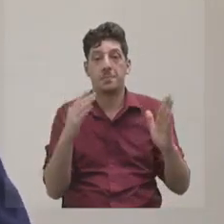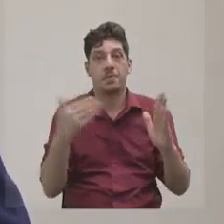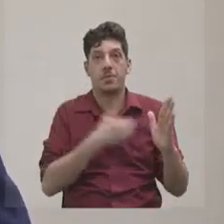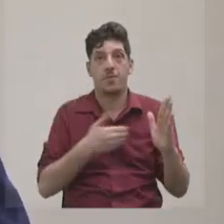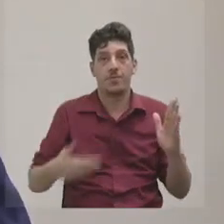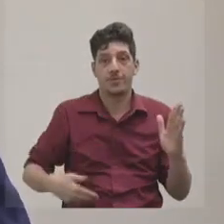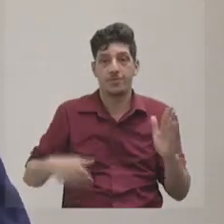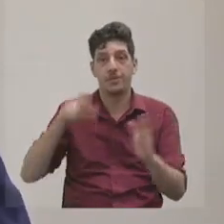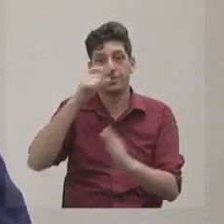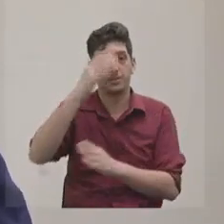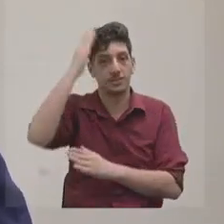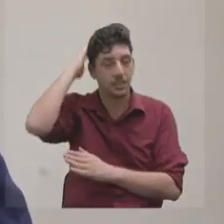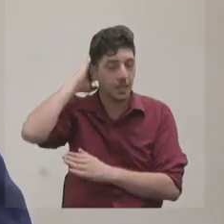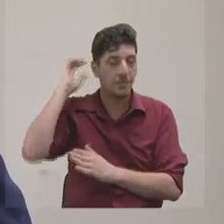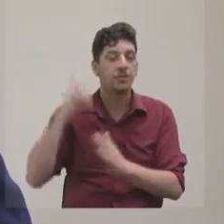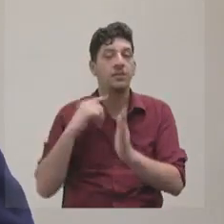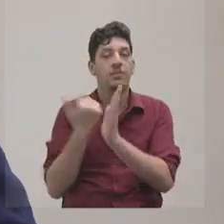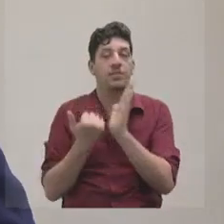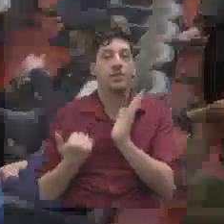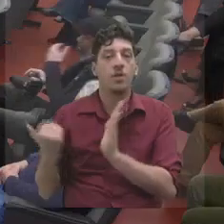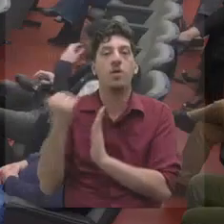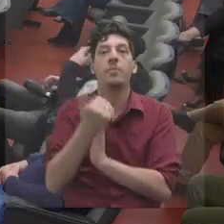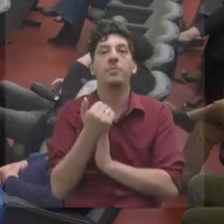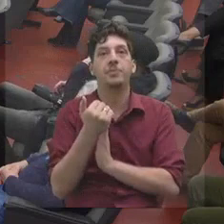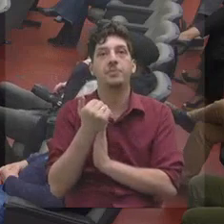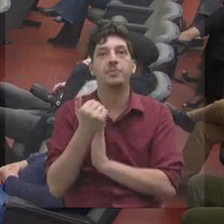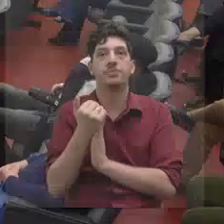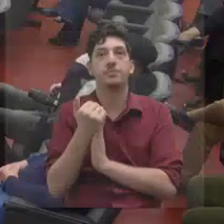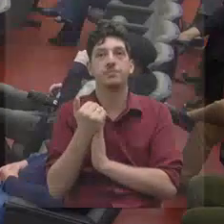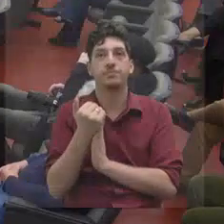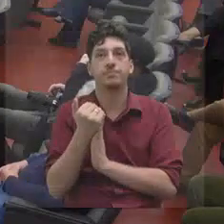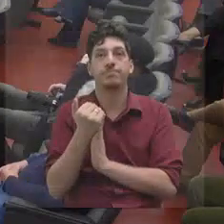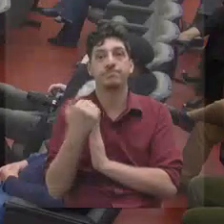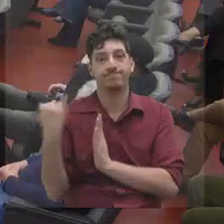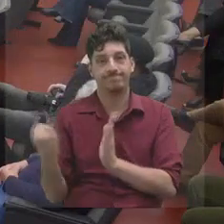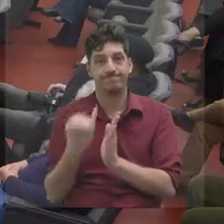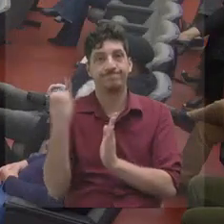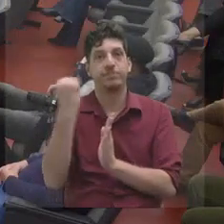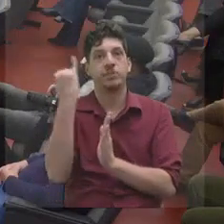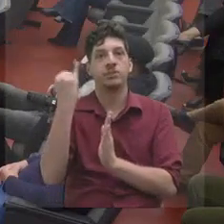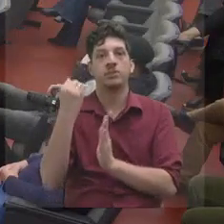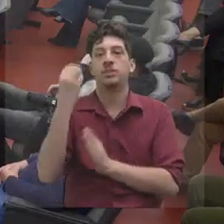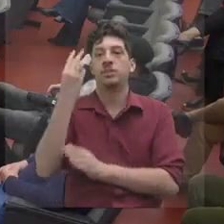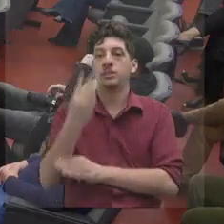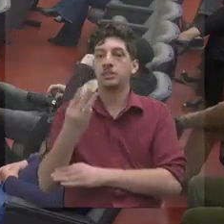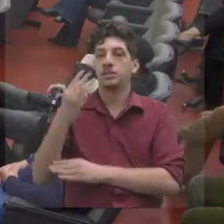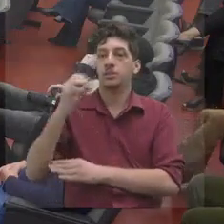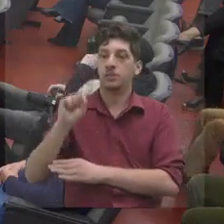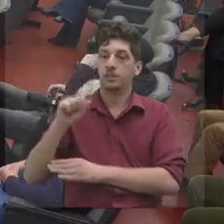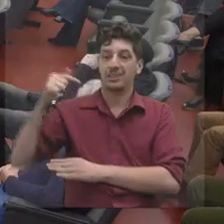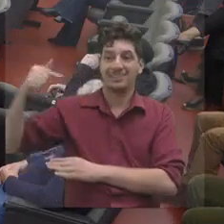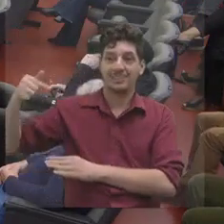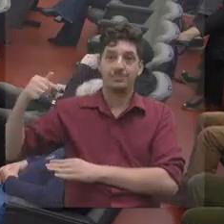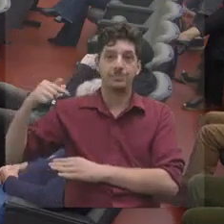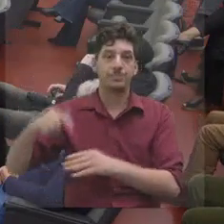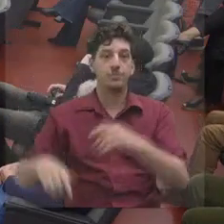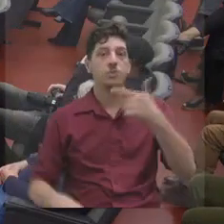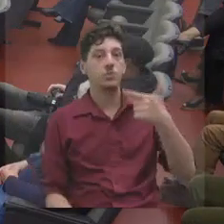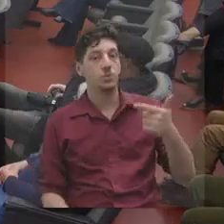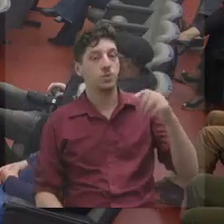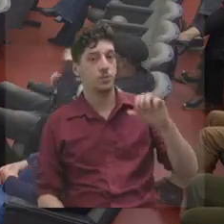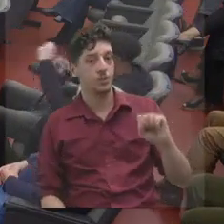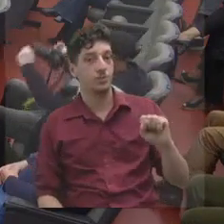nós tivemos um aumento significativo de pontos críticos 387 281